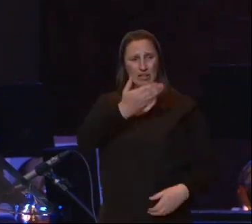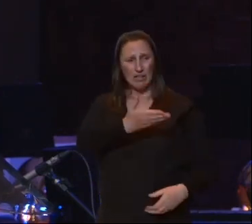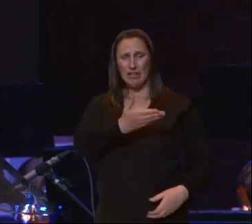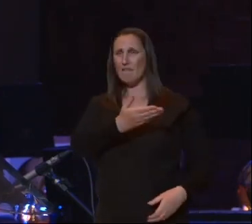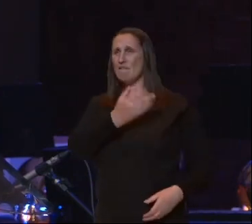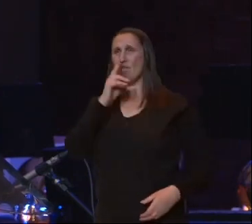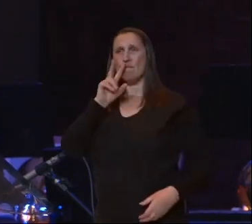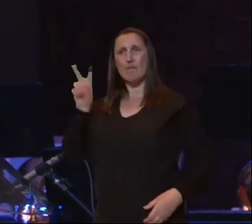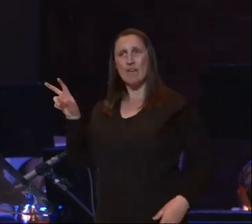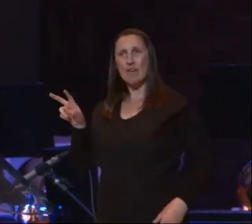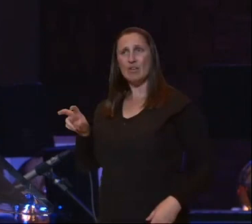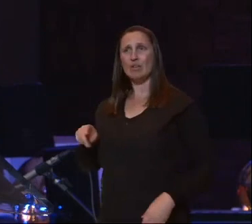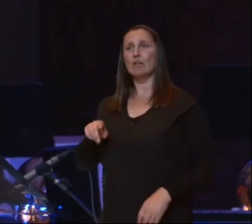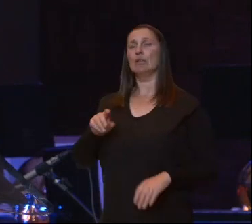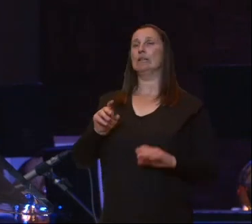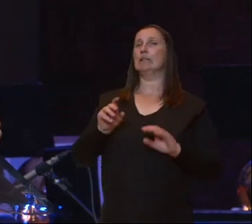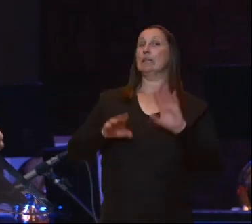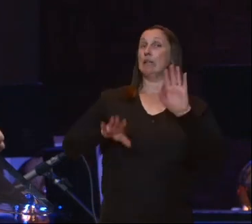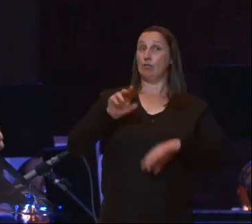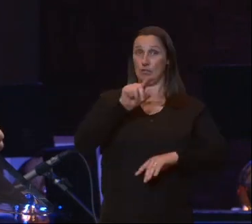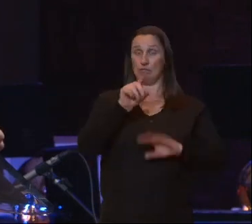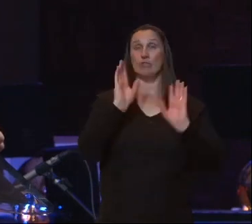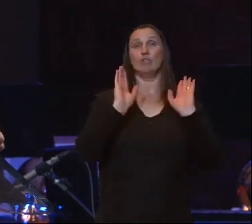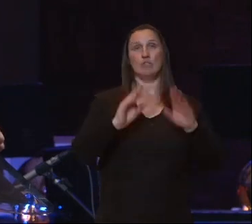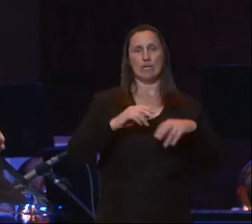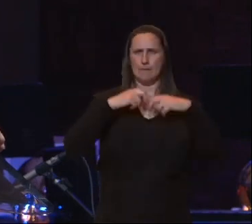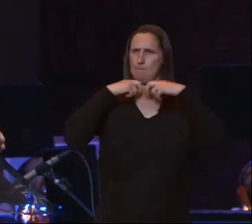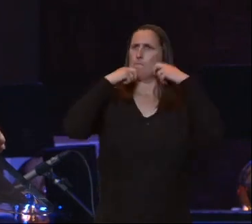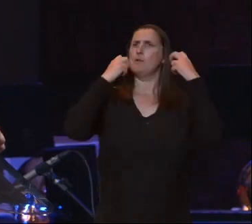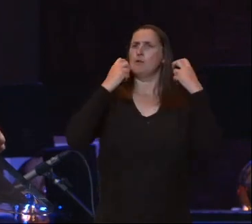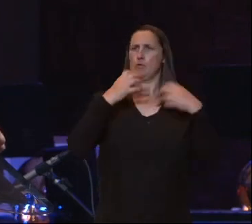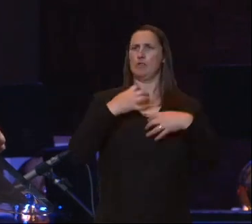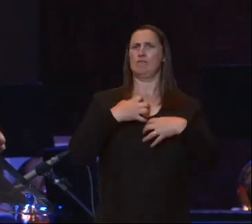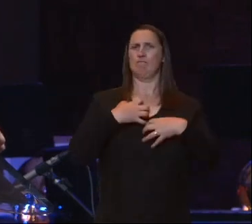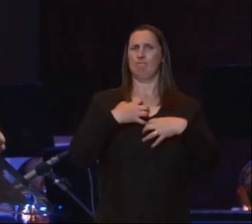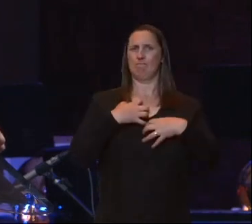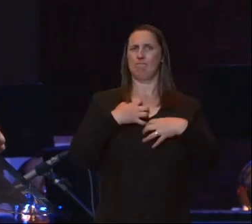Talvez você já se sentiu envergonhado por coisas que você fez.